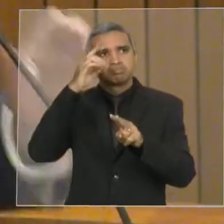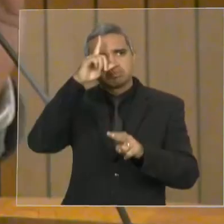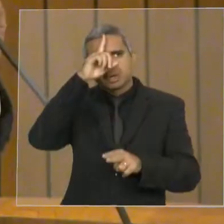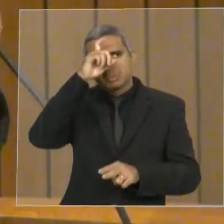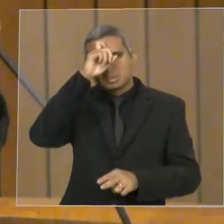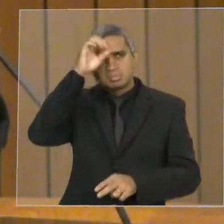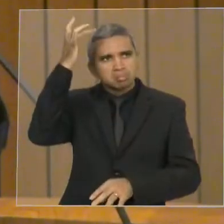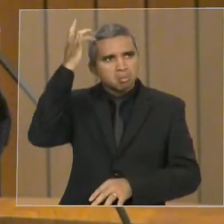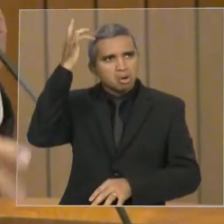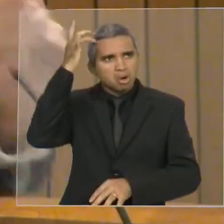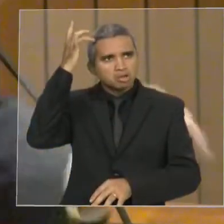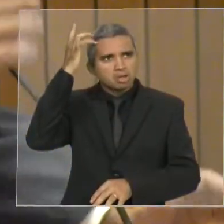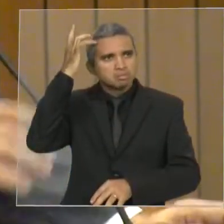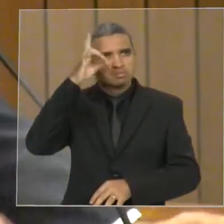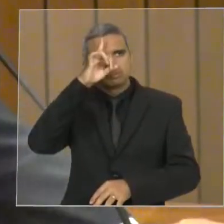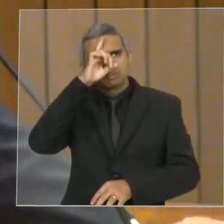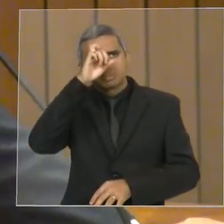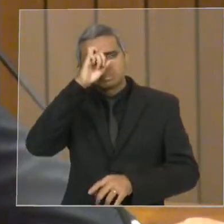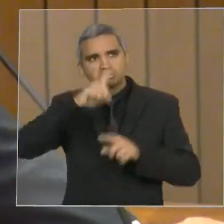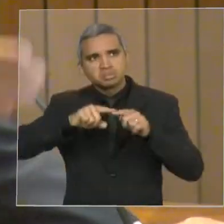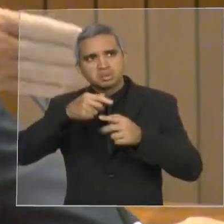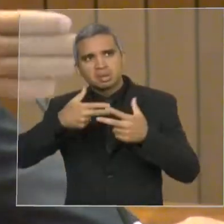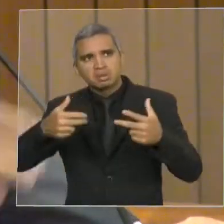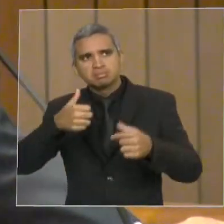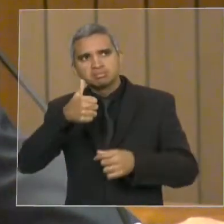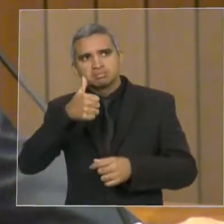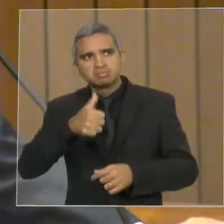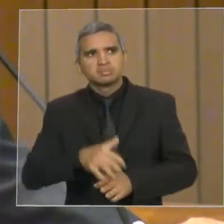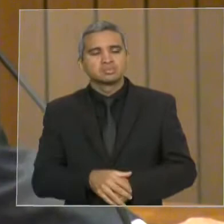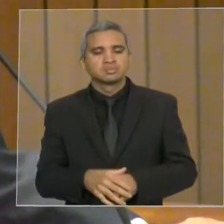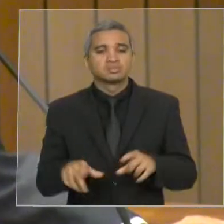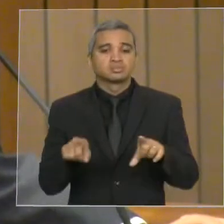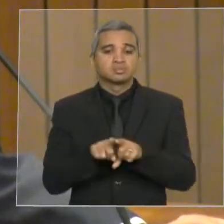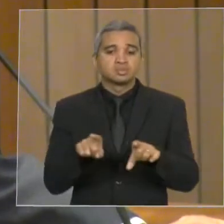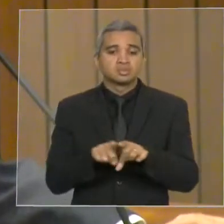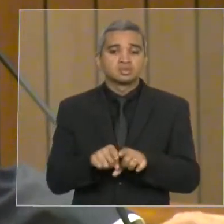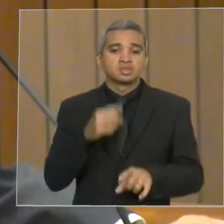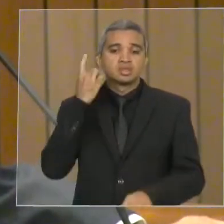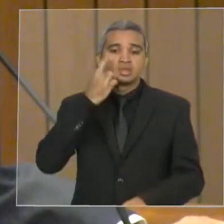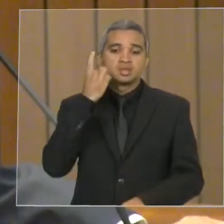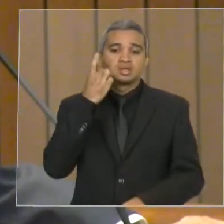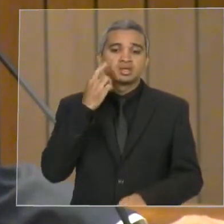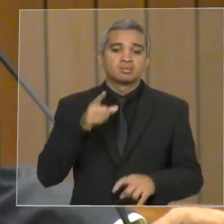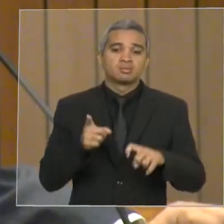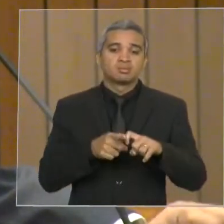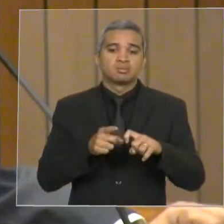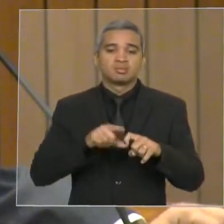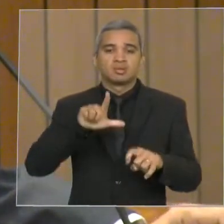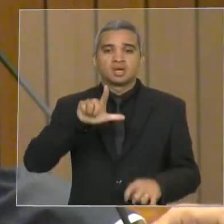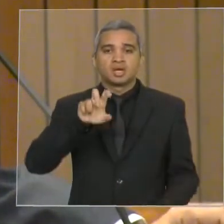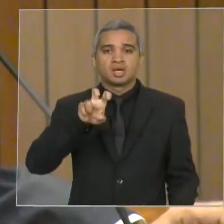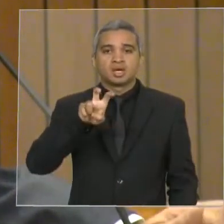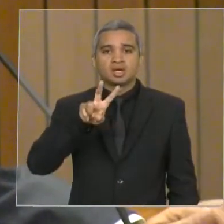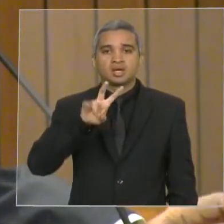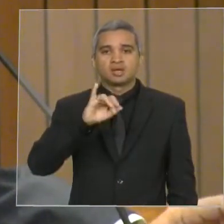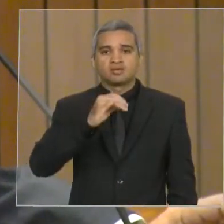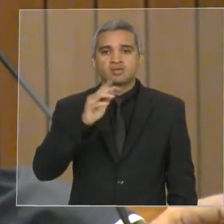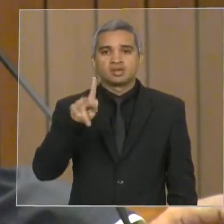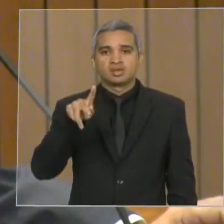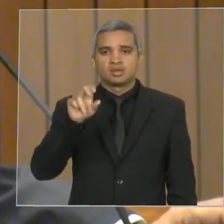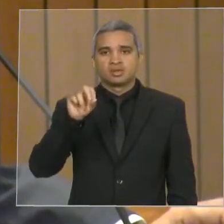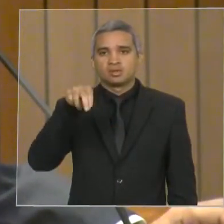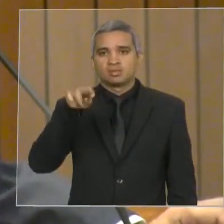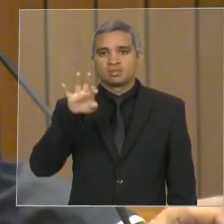do deputado Levi Pontes, que está aqui, que olhou e viu de perto como foi planejado, organizado